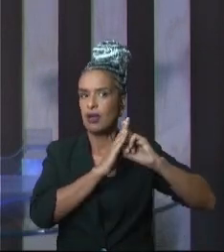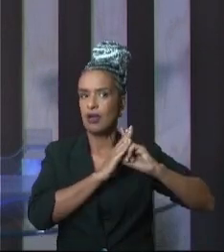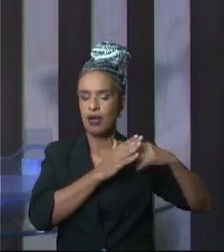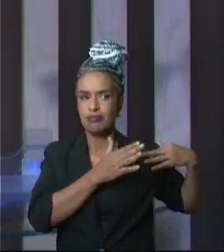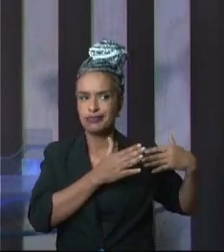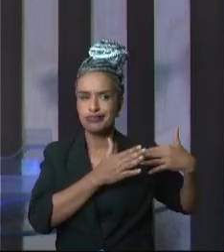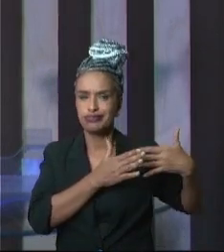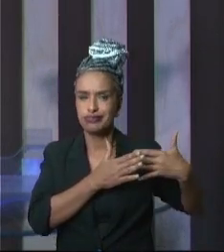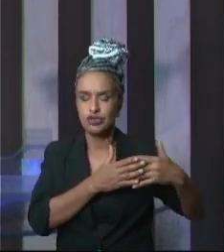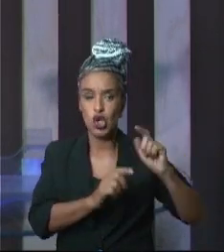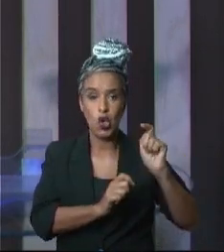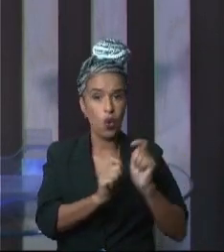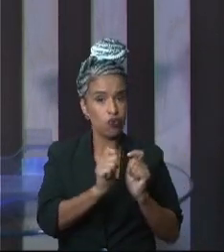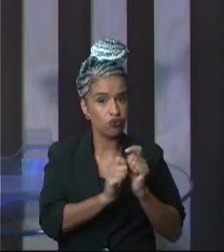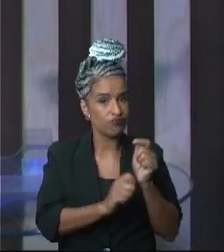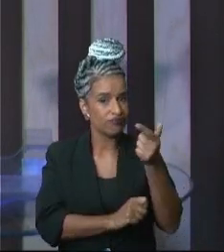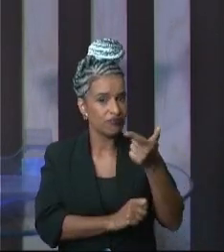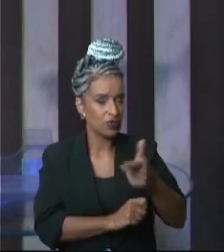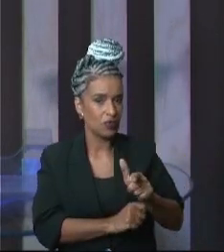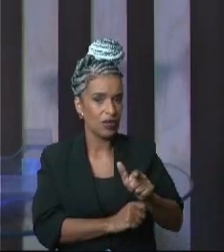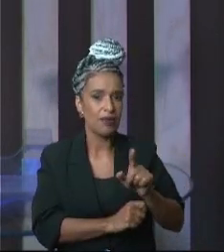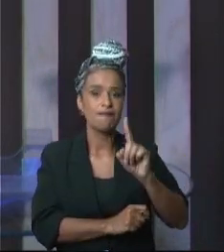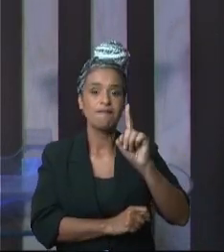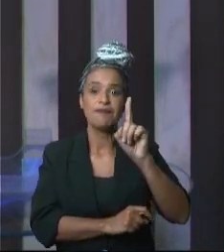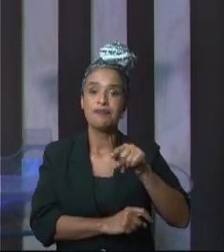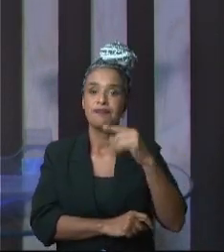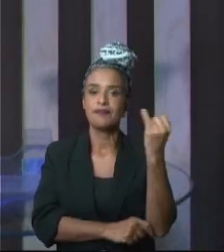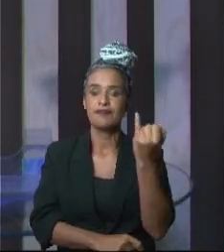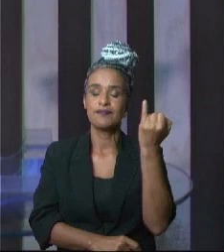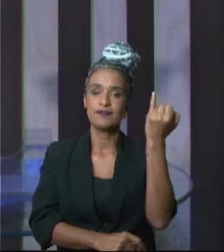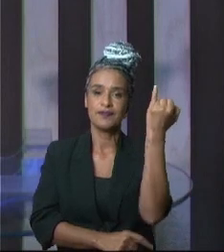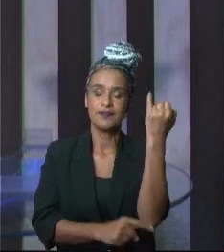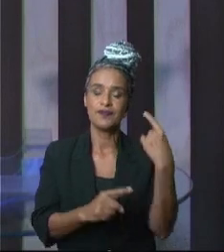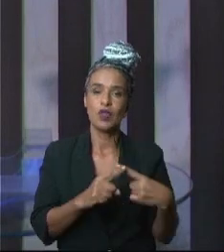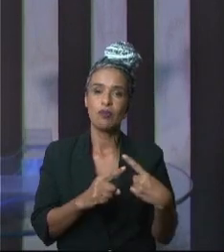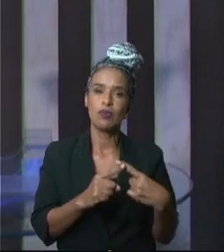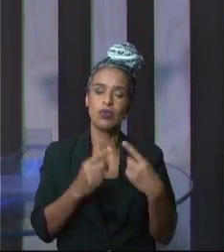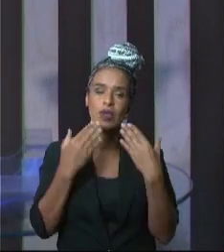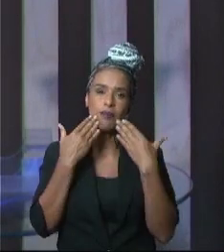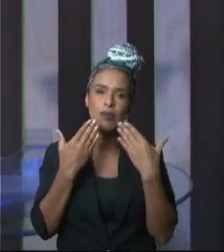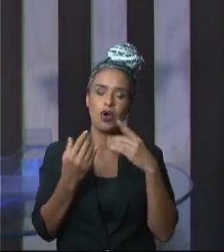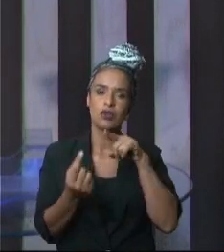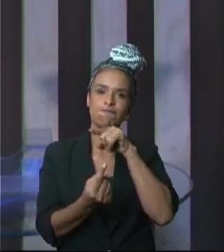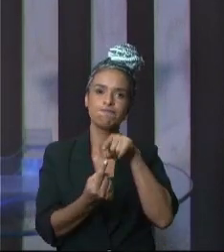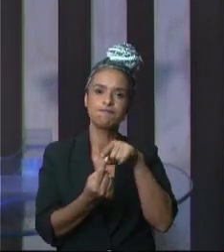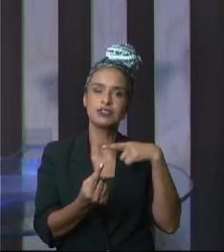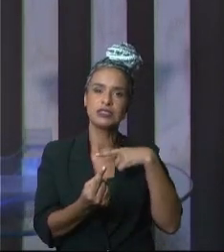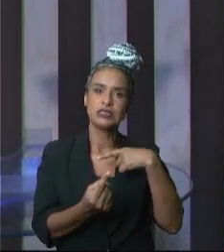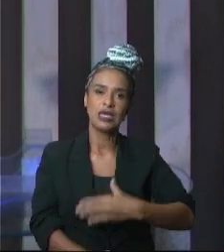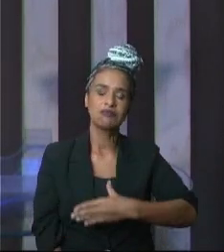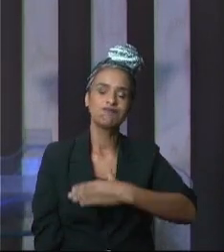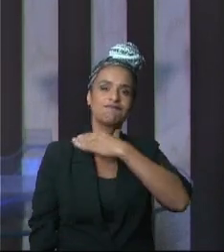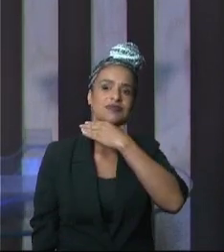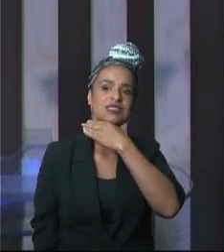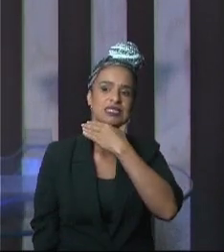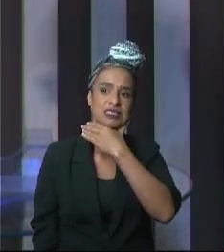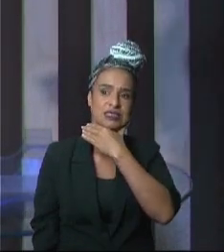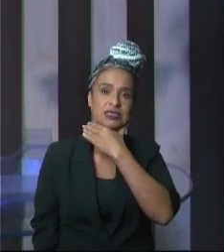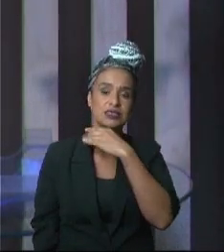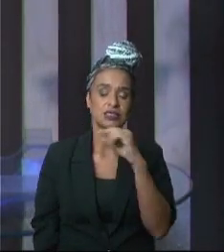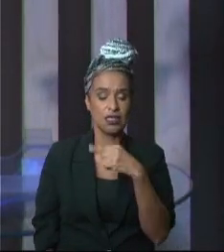e imprevisíveis. Isso é importante, porque isso pressupõe que as crises